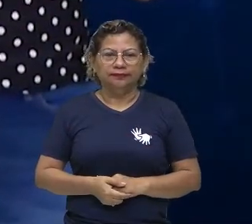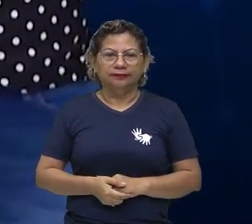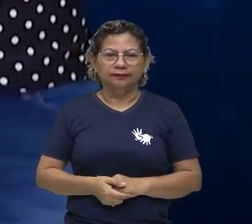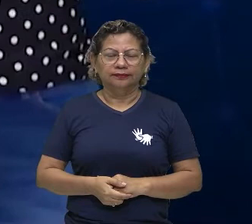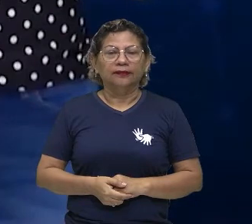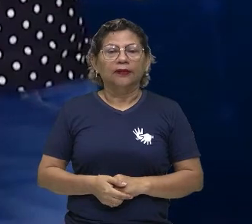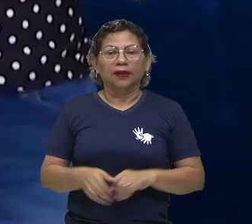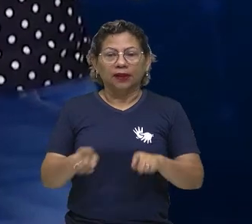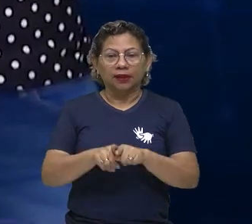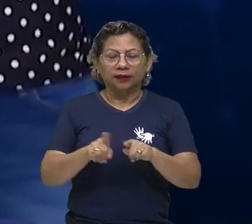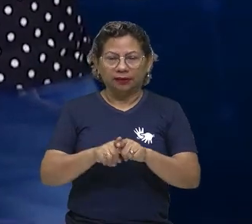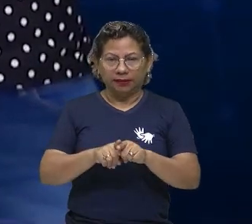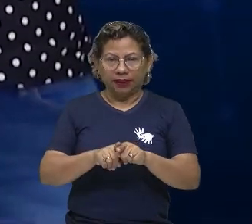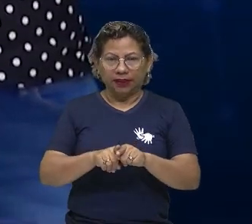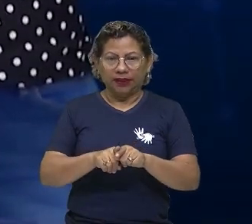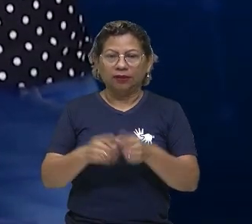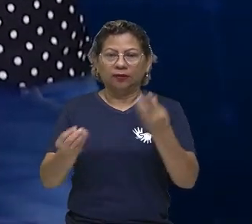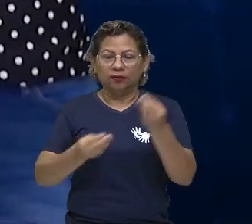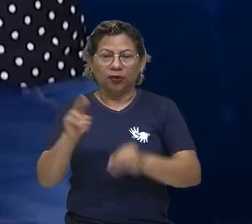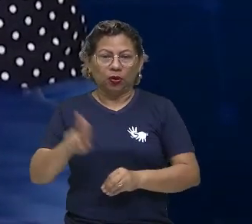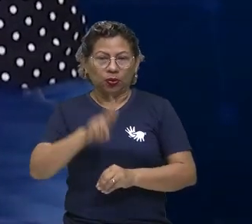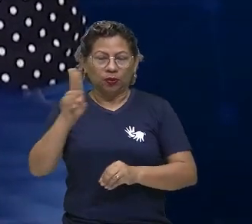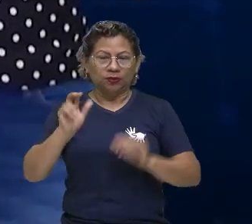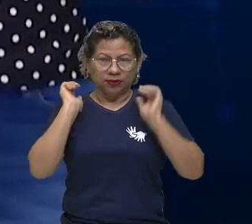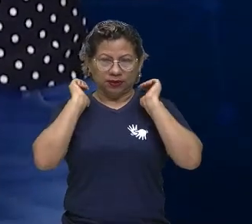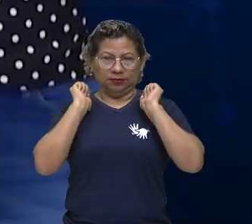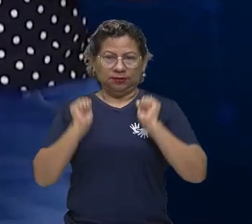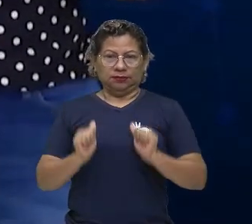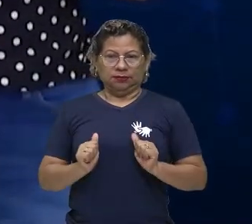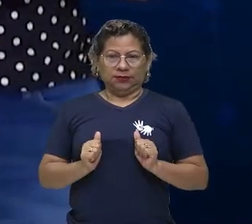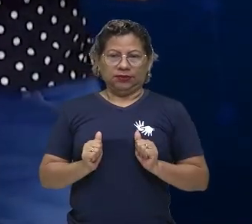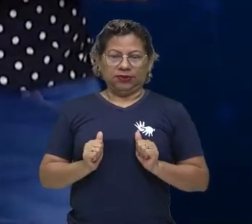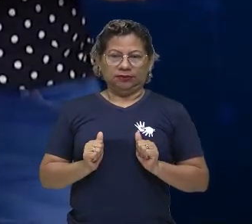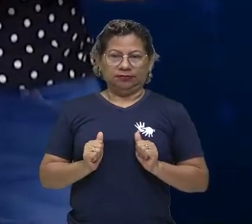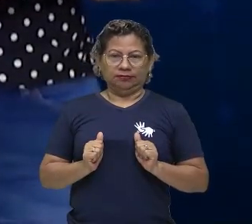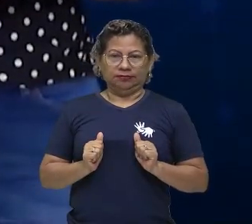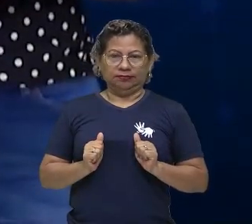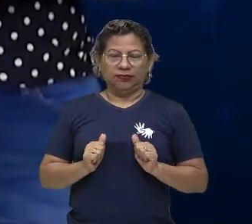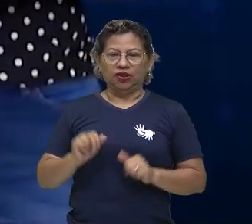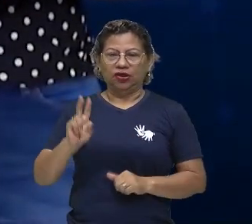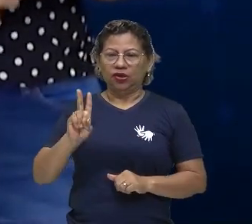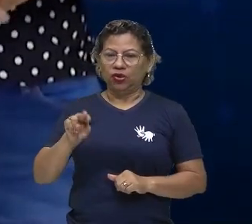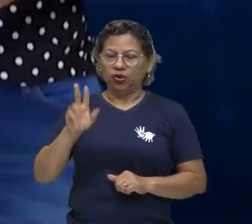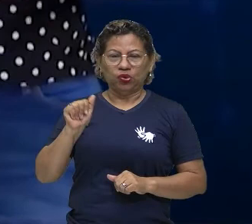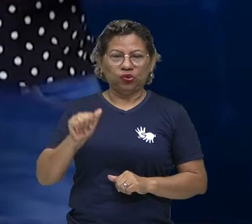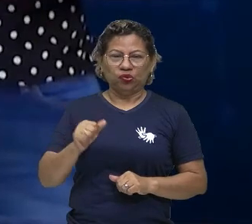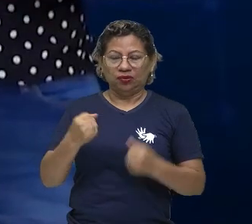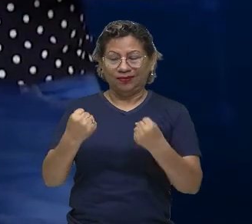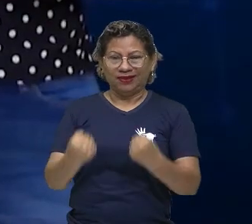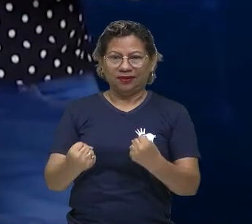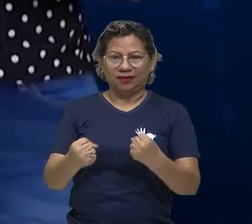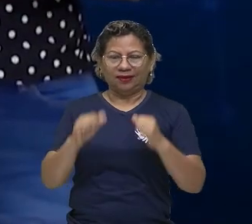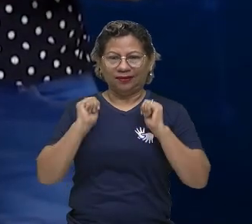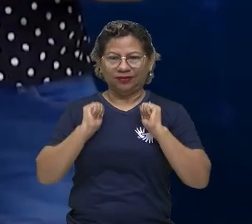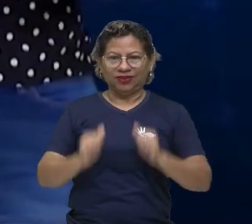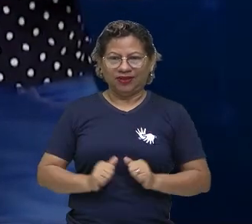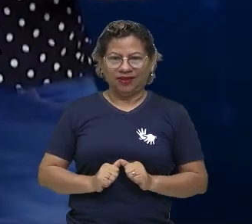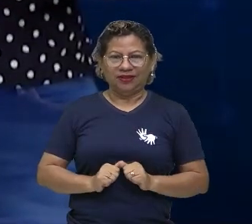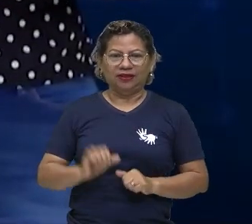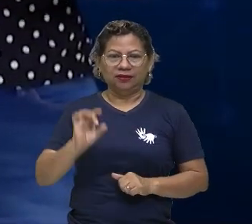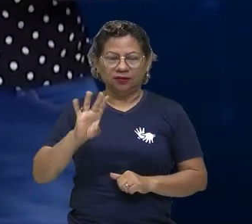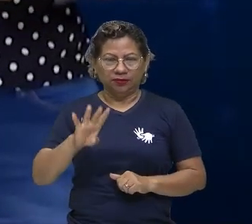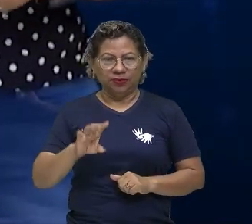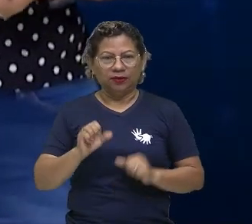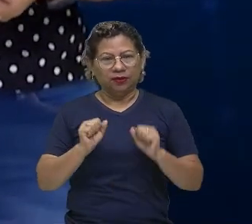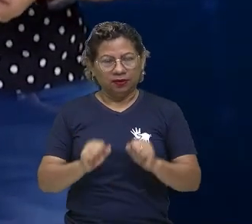carregar a mochila ela precisa sempre estar as costas nunca carrega mochila com muito peso ela só pode ter